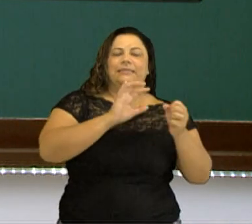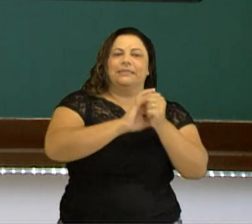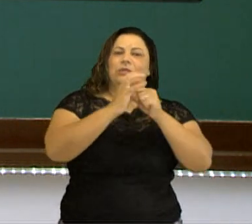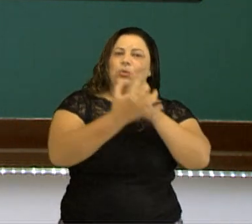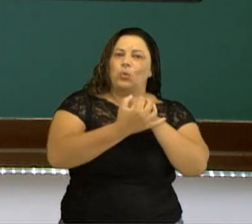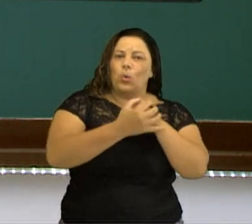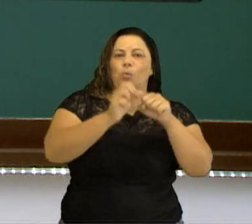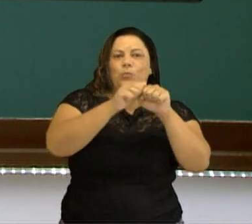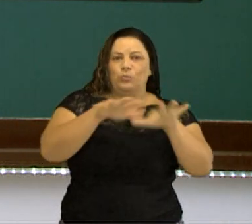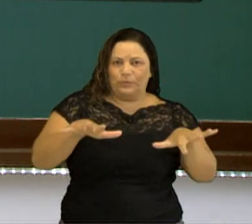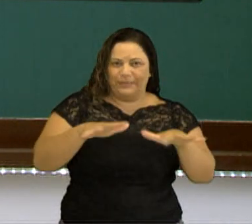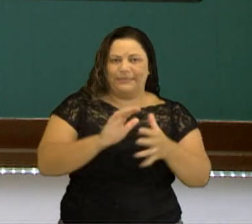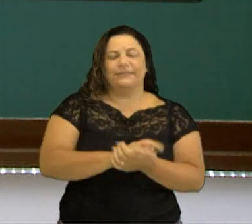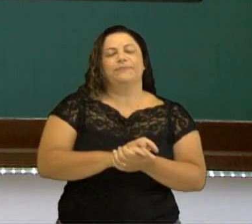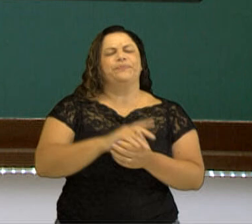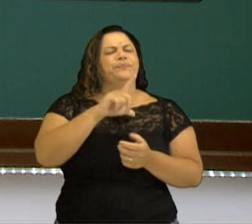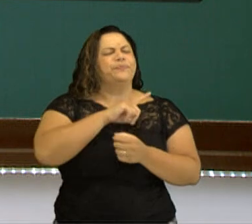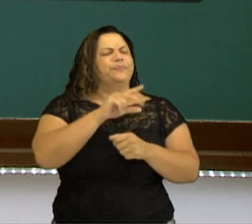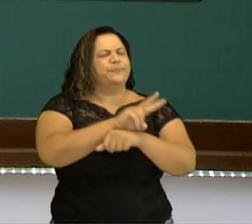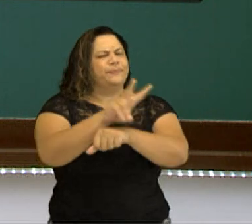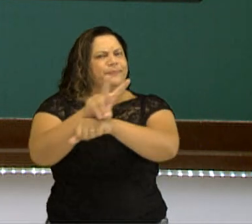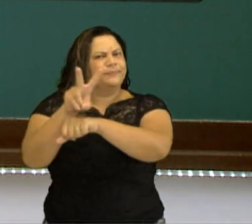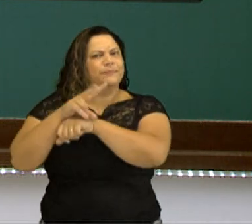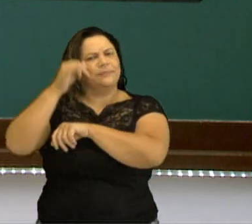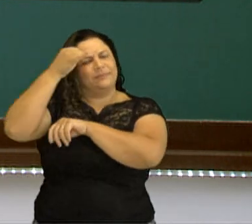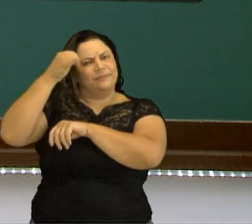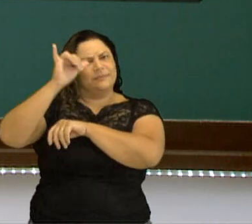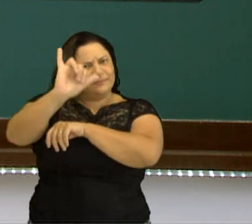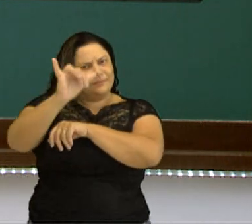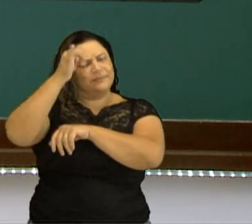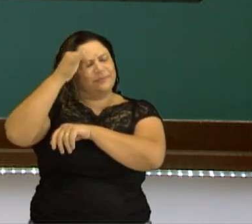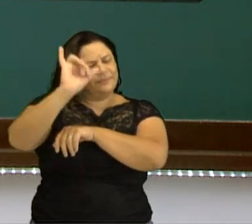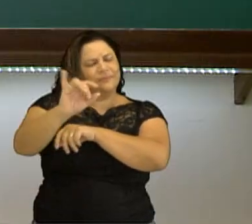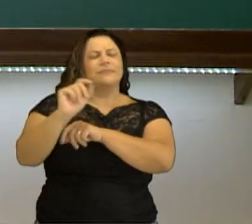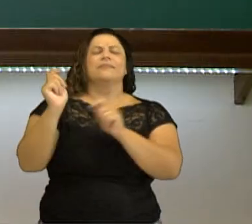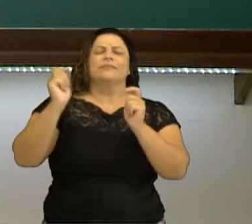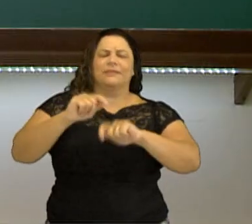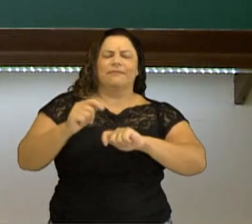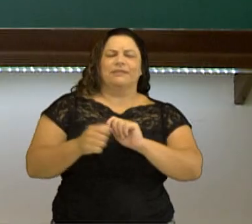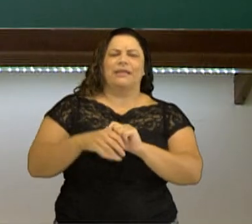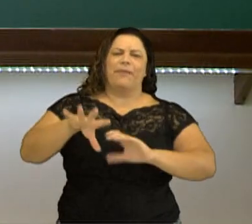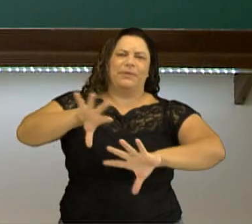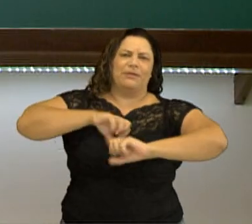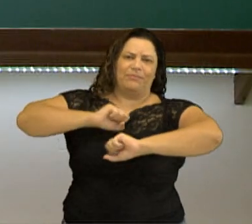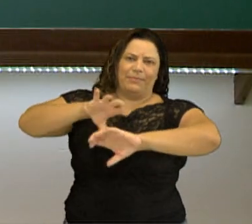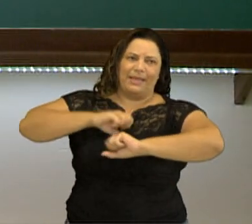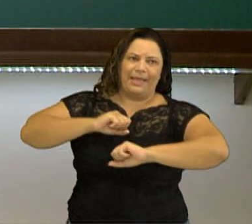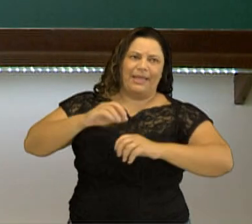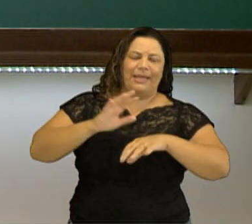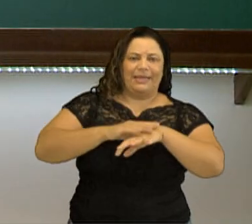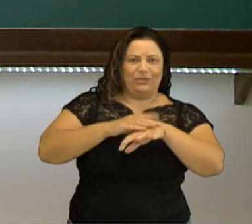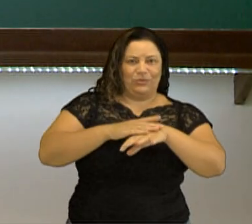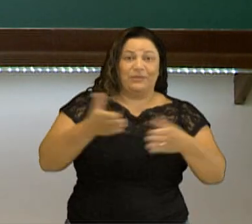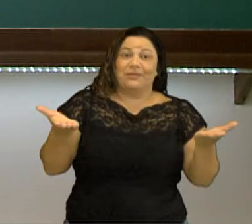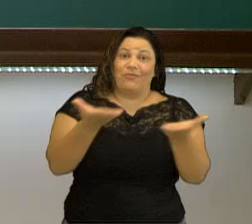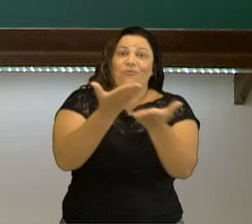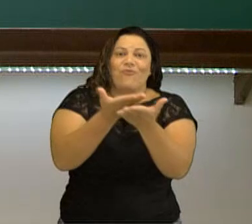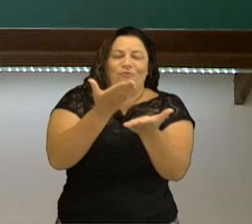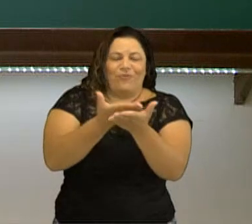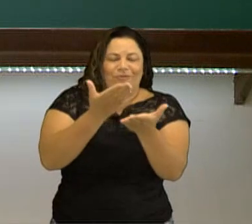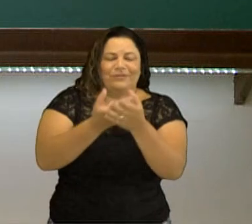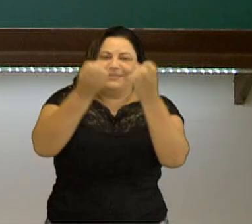Além disso, nós vimos os cuidados de prevenção e cuidados para que a gente não contraia essas doenças. Na aula de hoje, nós